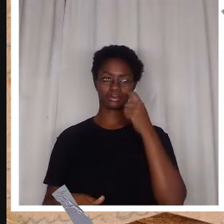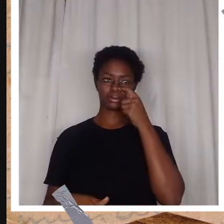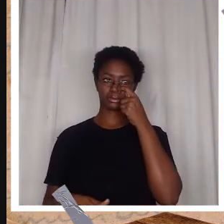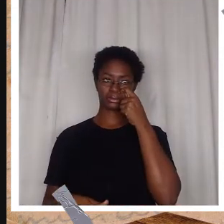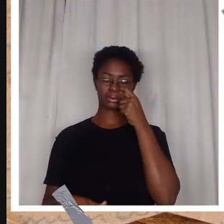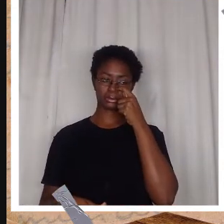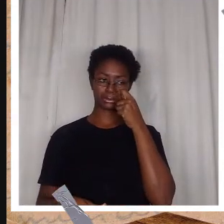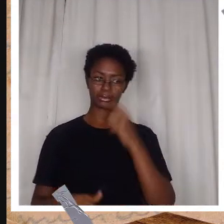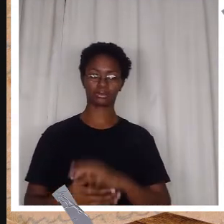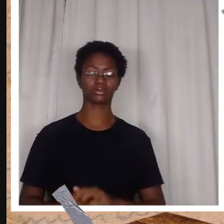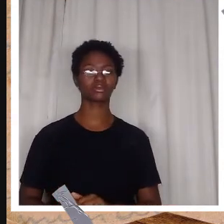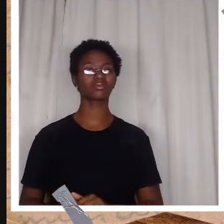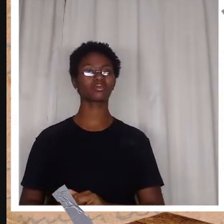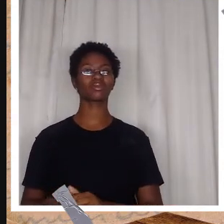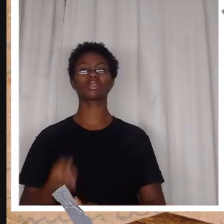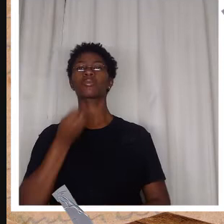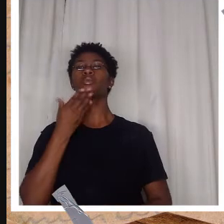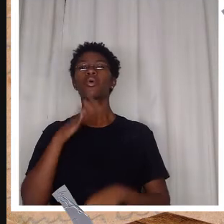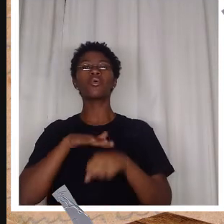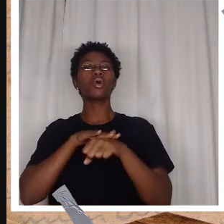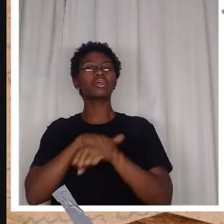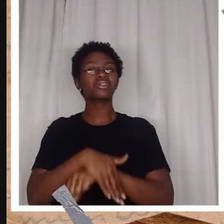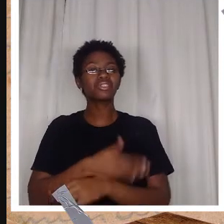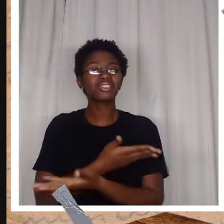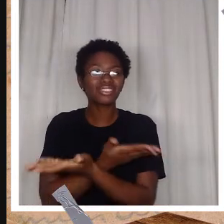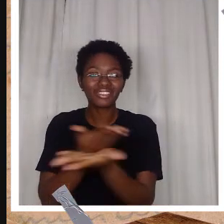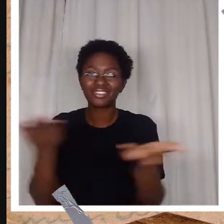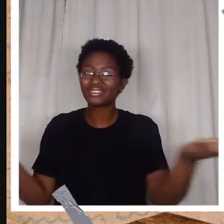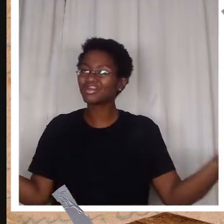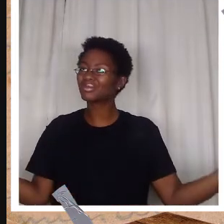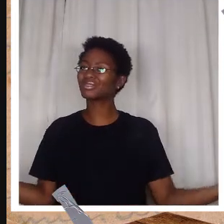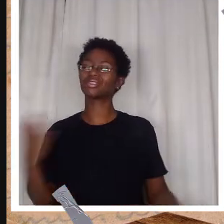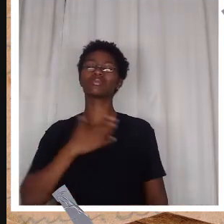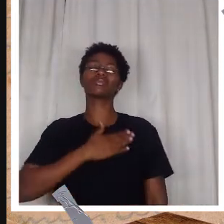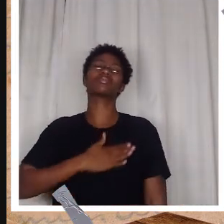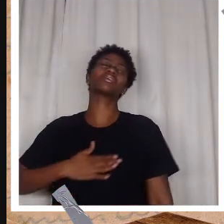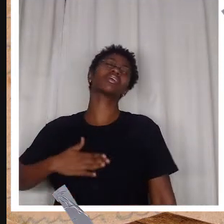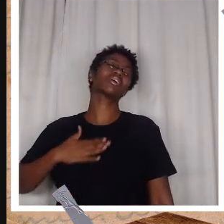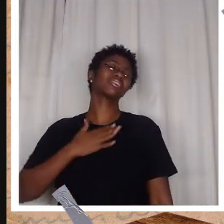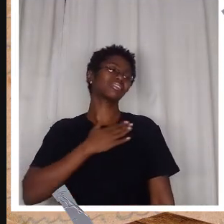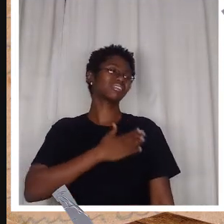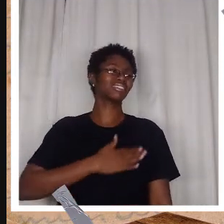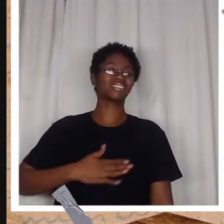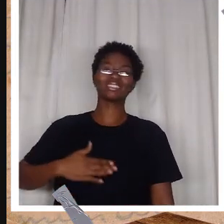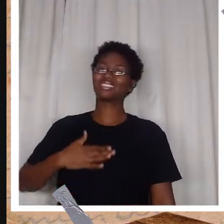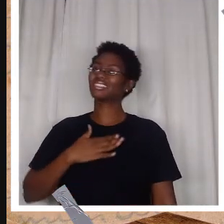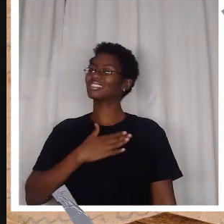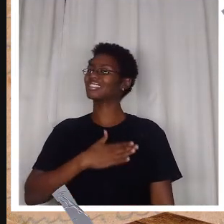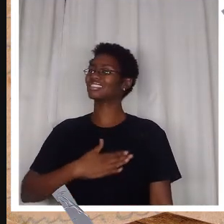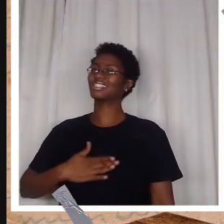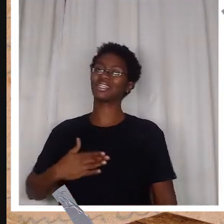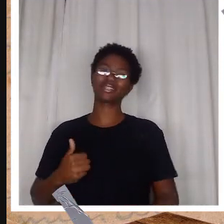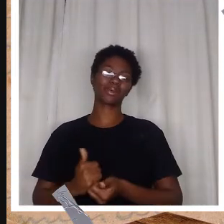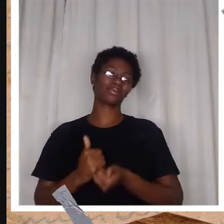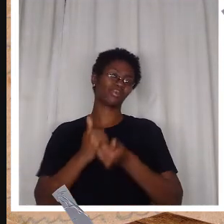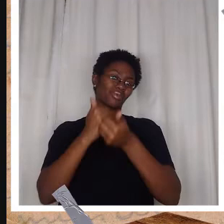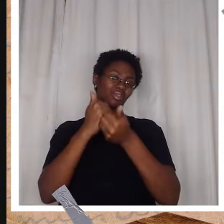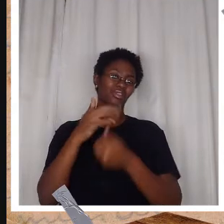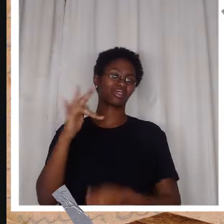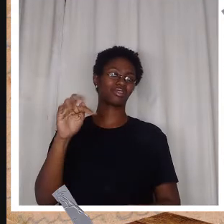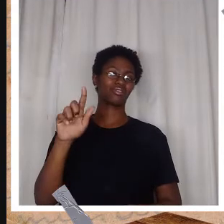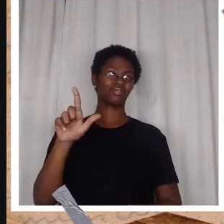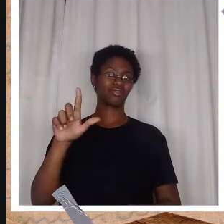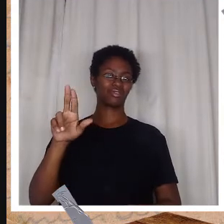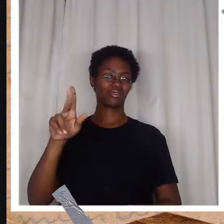Boa noite, todo mundo. É um prazer enorme, mais uma vez, estar aqui colaborando com a FLUP, pela segunda vez